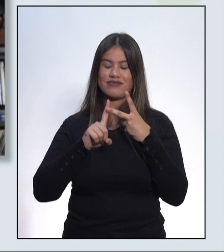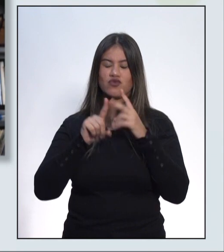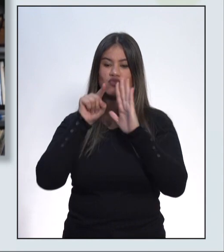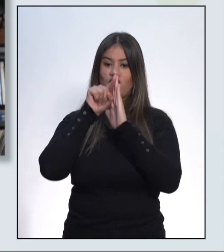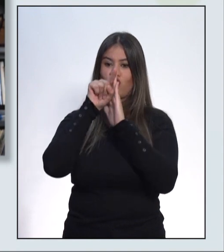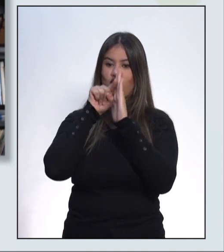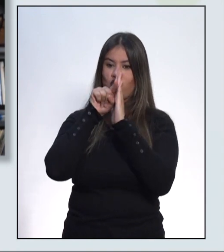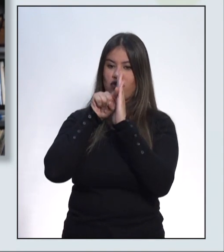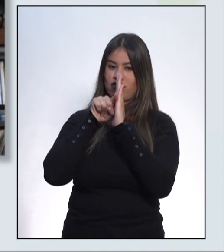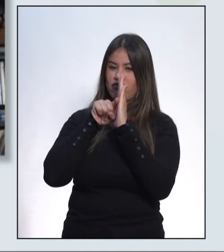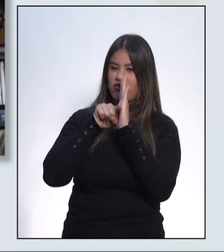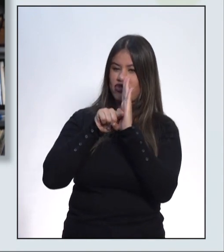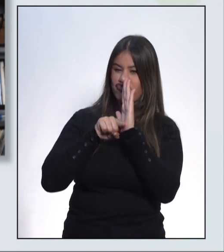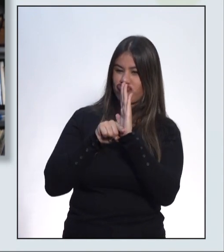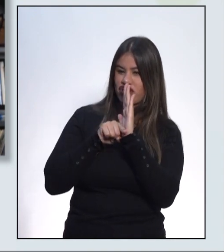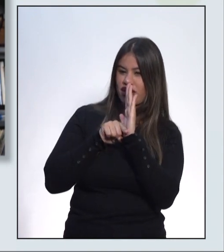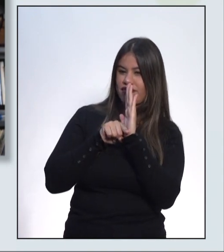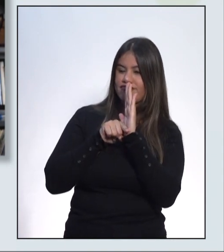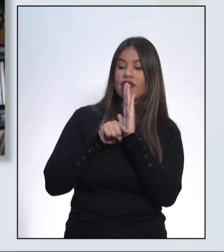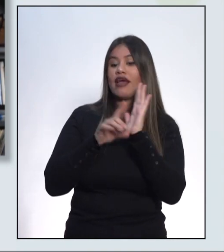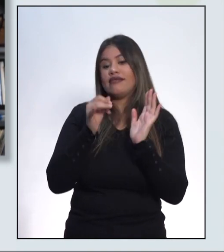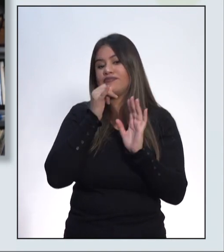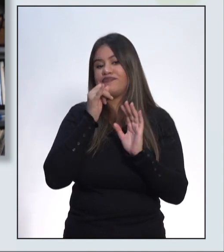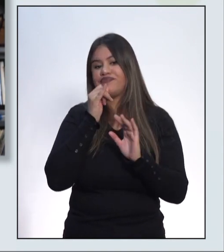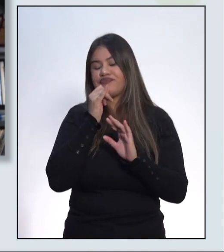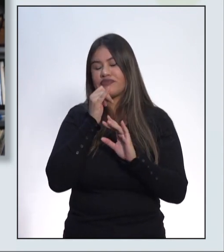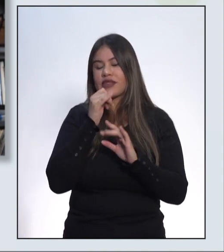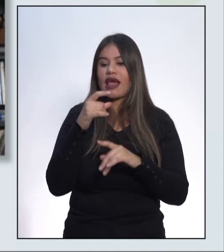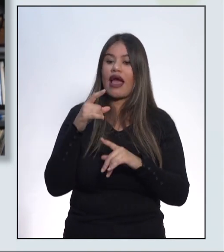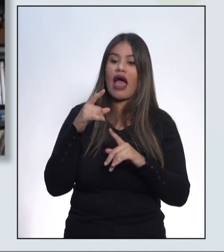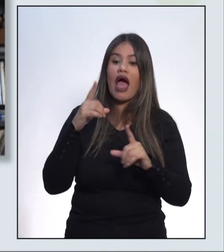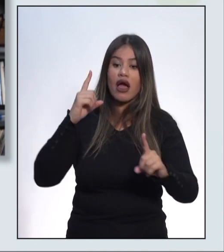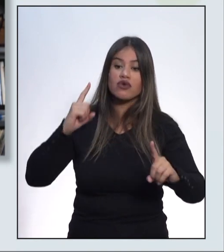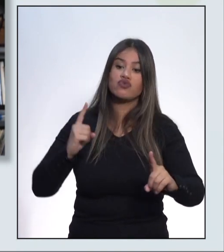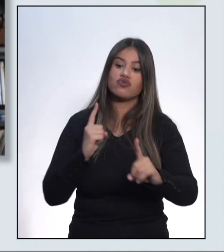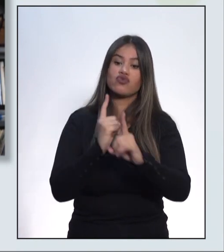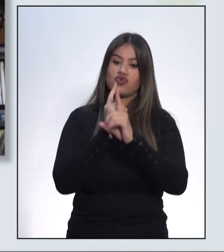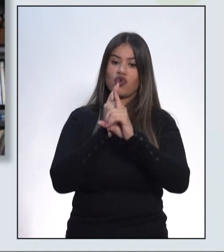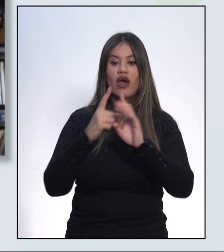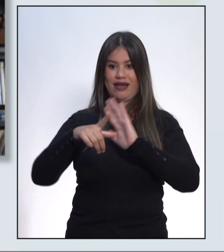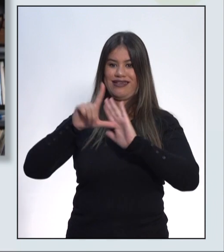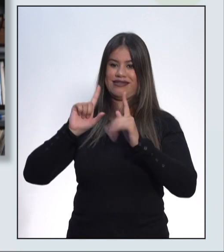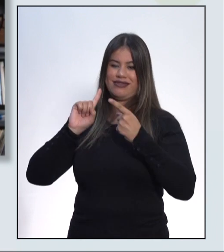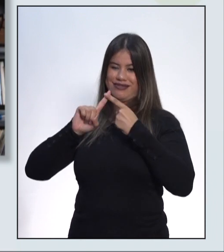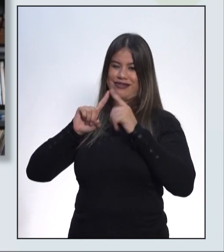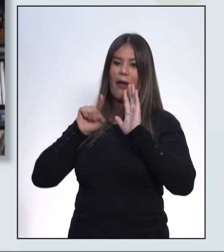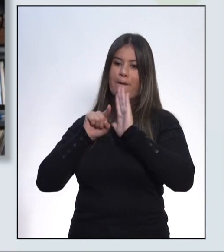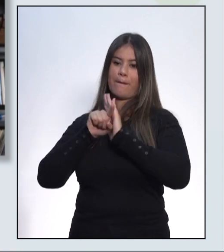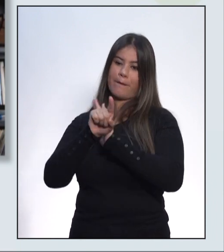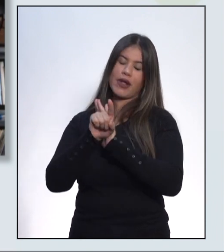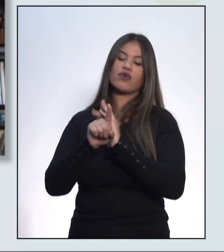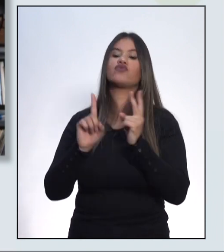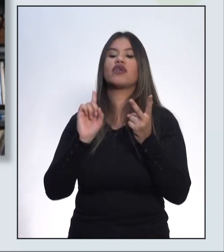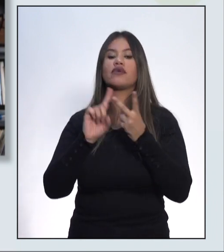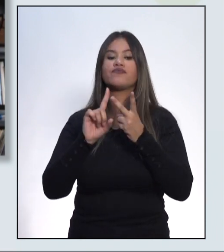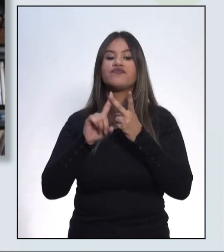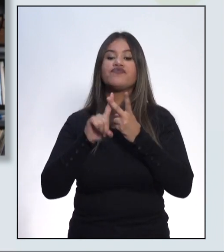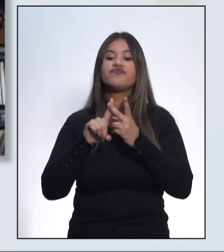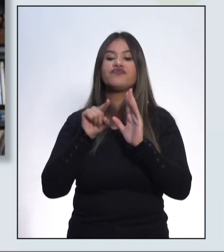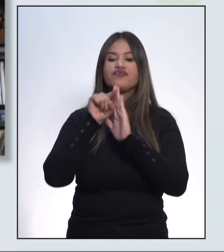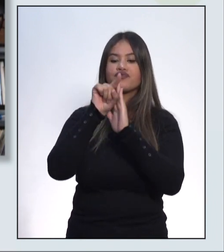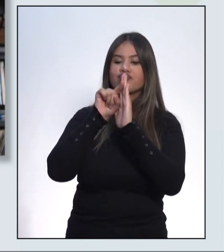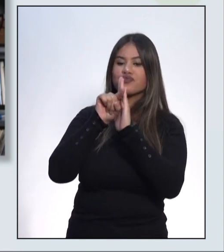você encontrou uma coisa interessante, uma pergunta que você vai fazer, que você quer fazer, né, que você quer